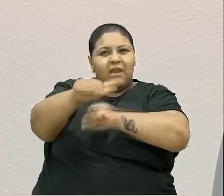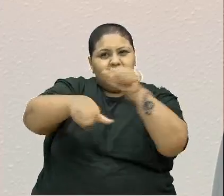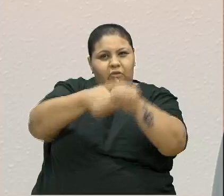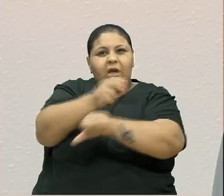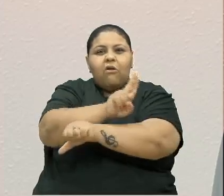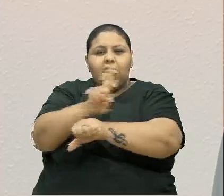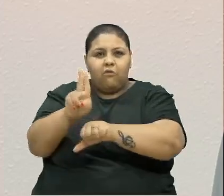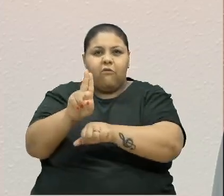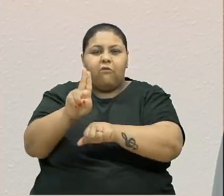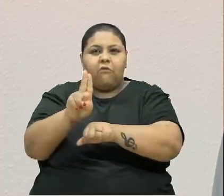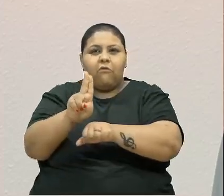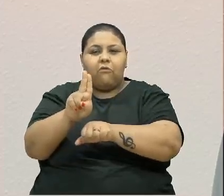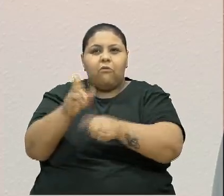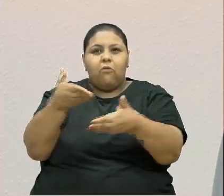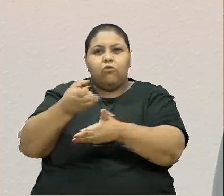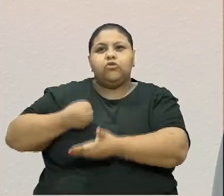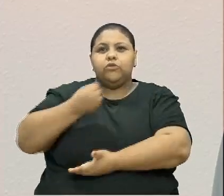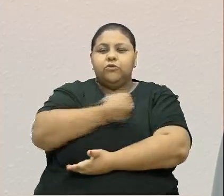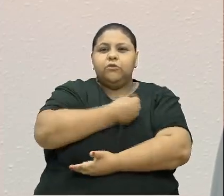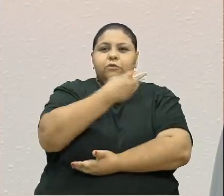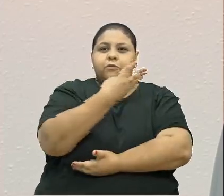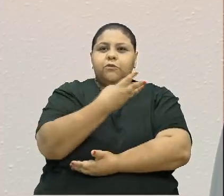denominada, codificada sobre o número